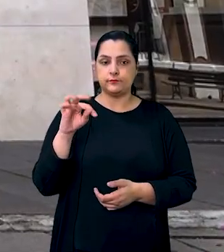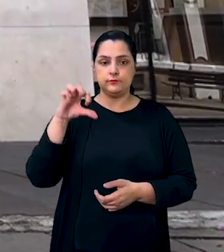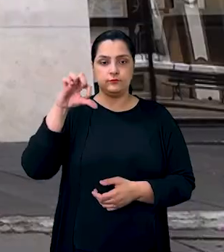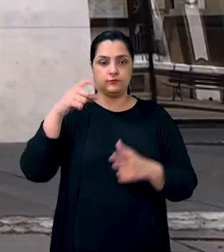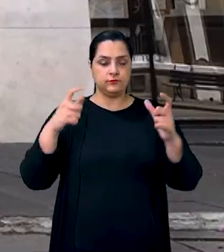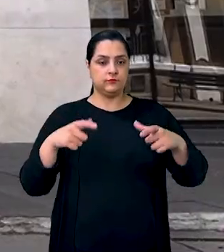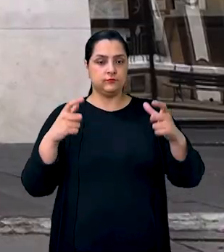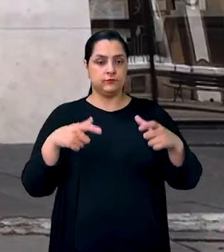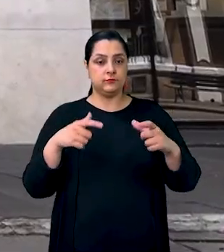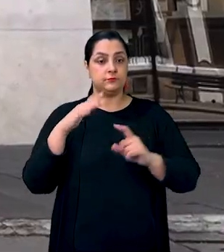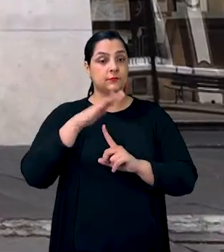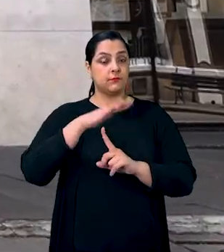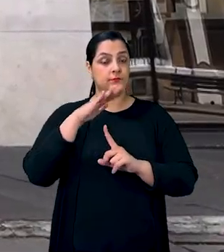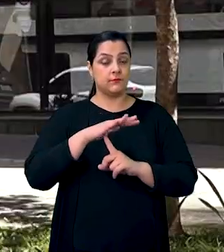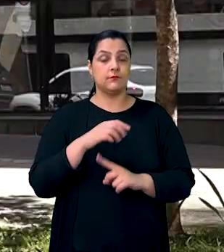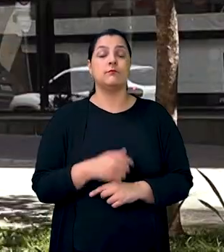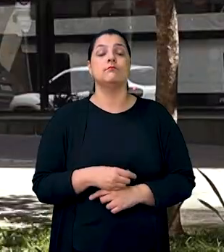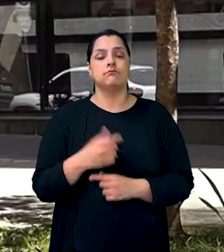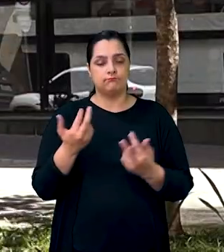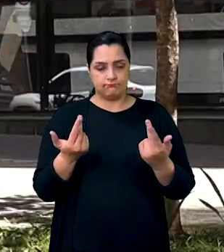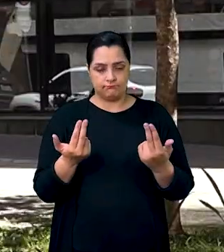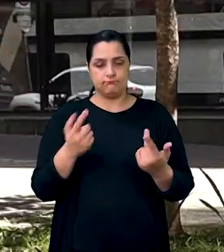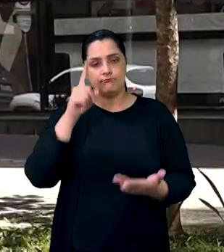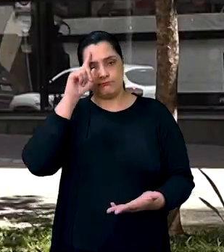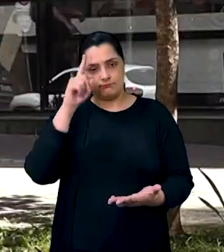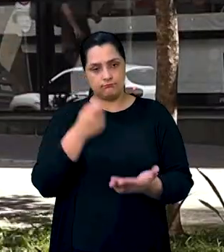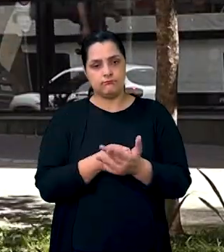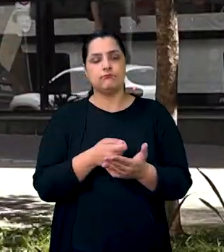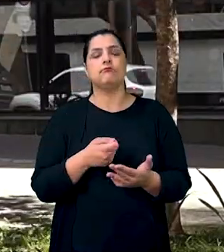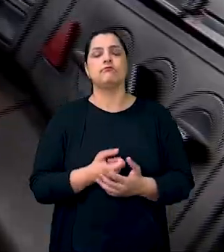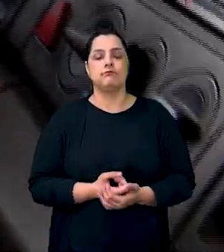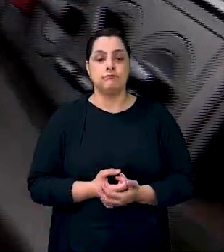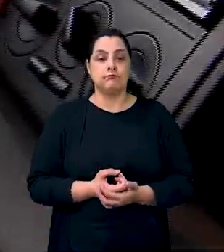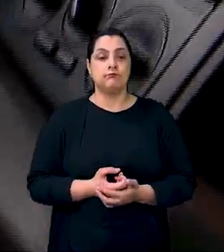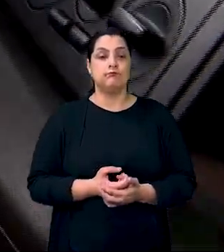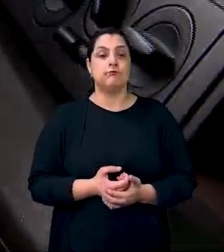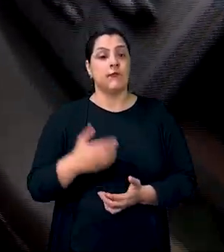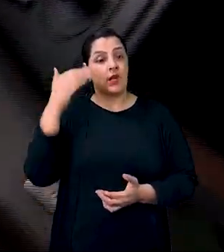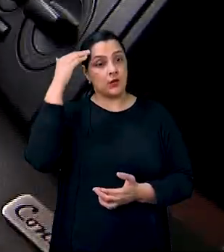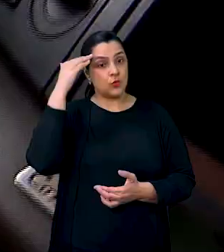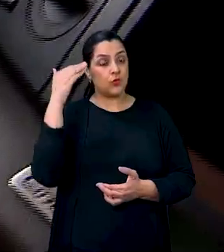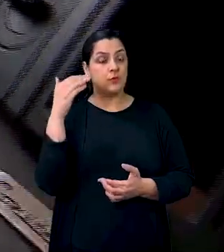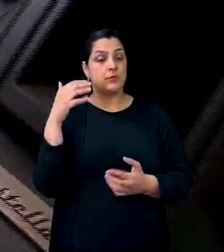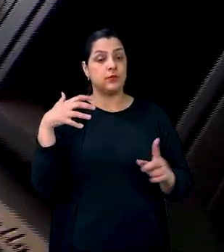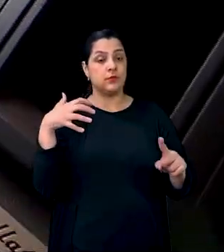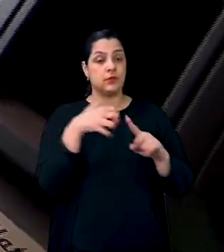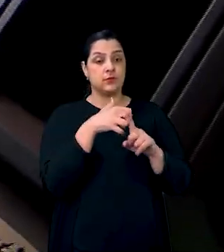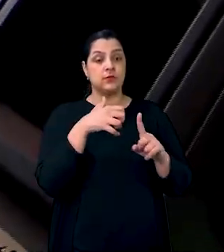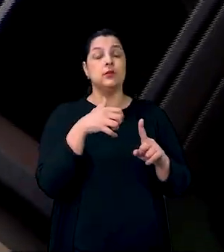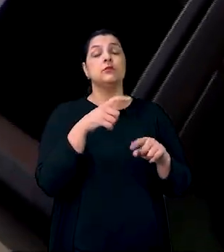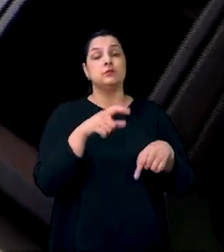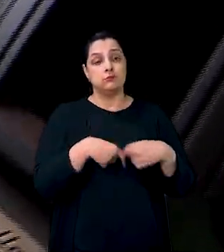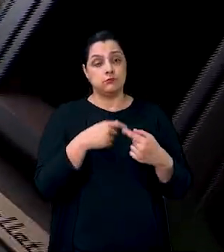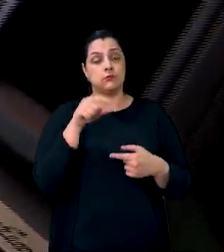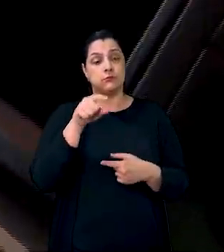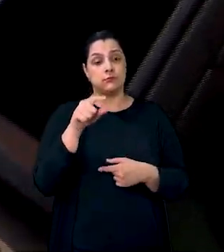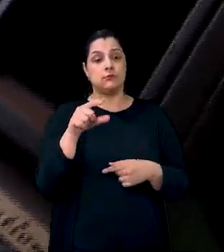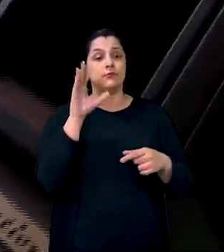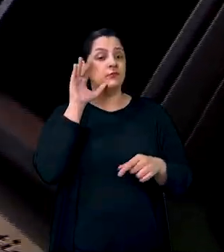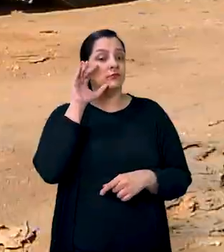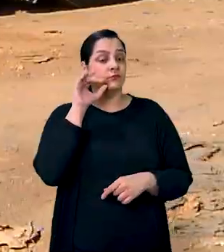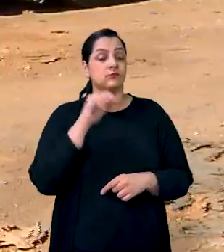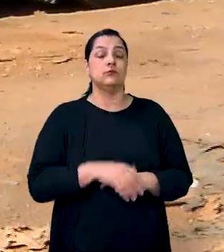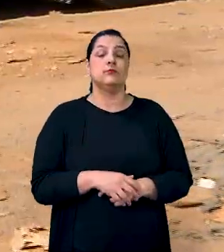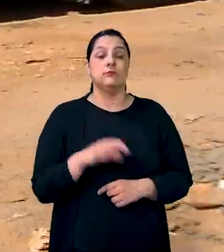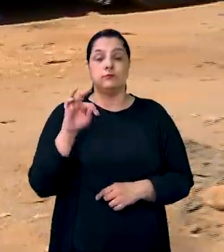do Trabalho da 9ª Região no Paraná teve o mesmo entendimento. Segundo a decisão, a culpa pelo acidente foi do próprio